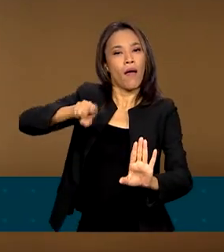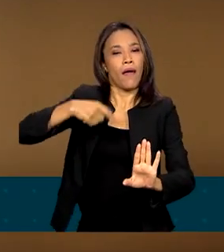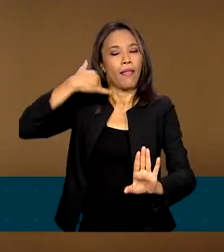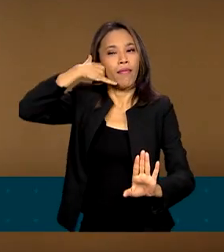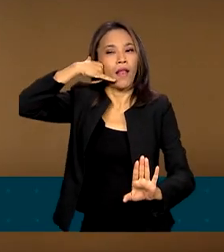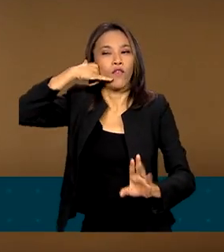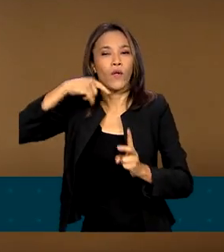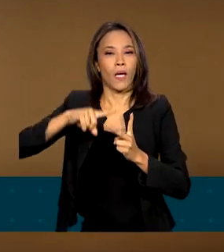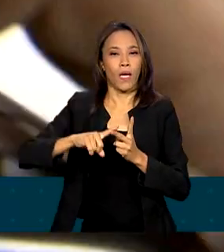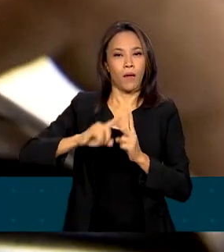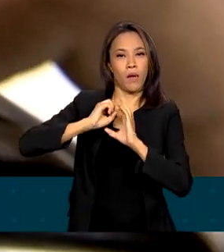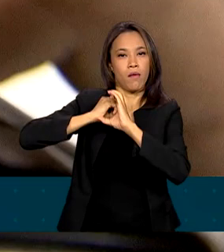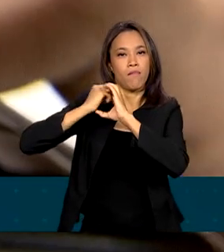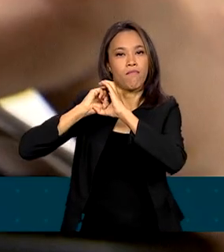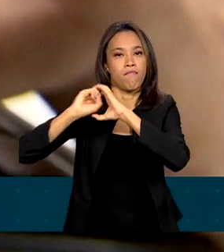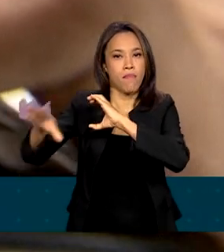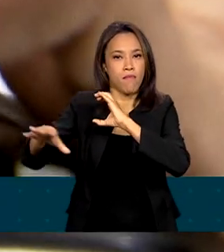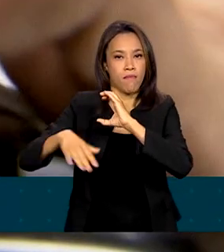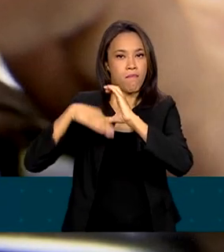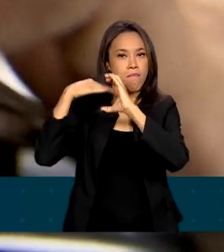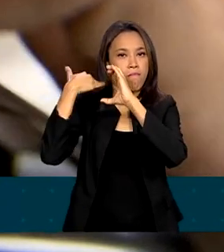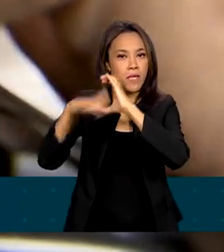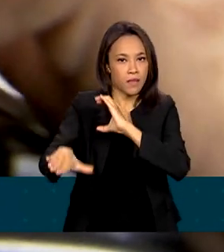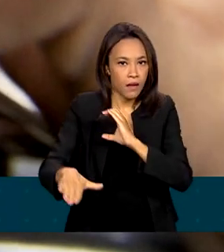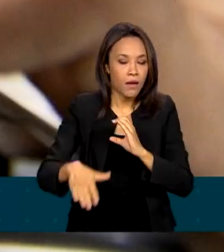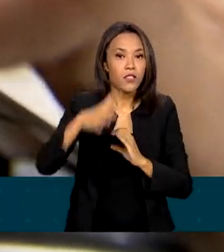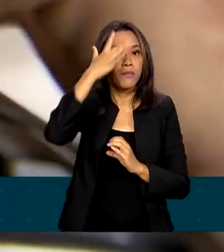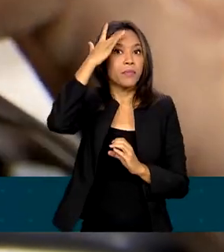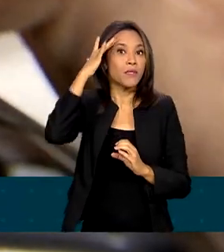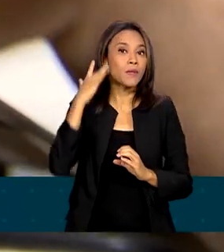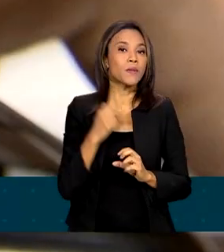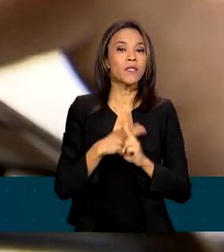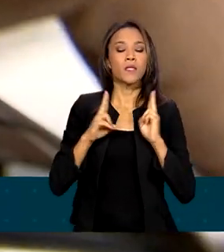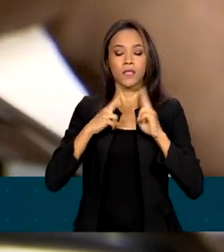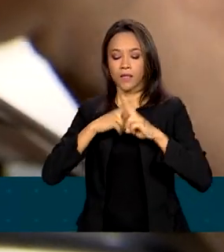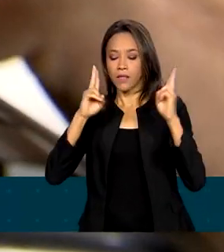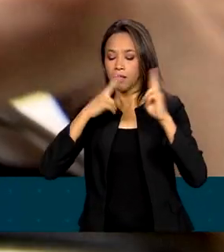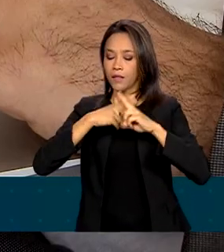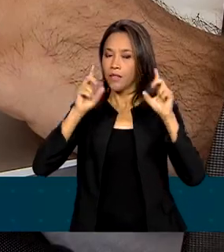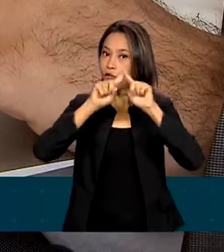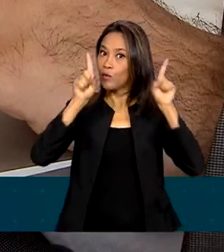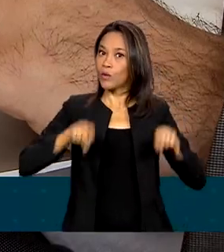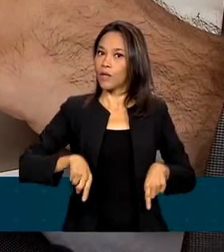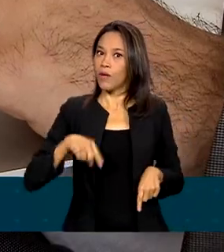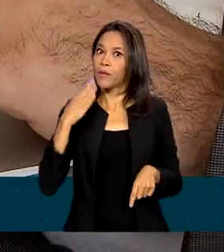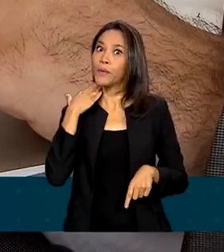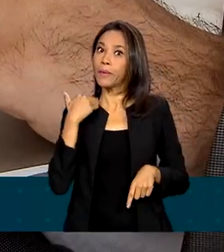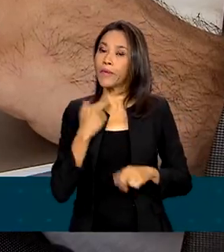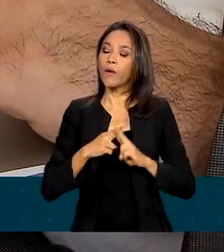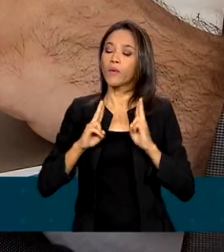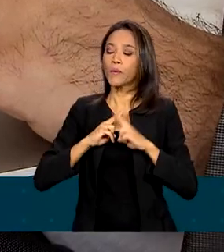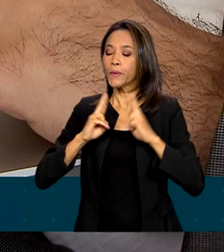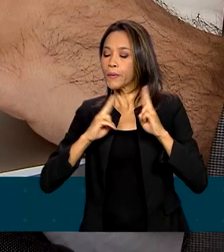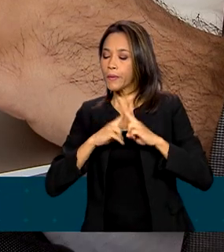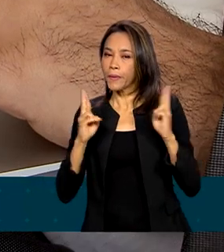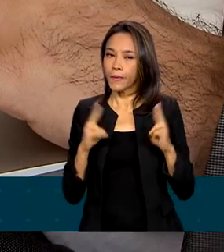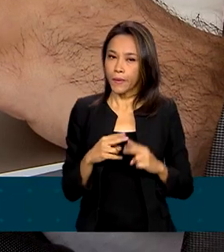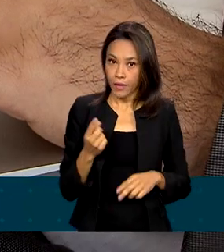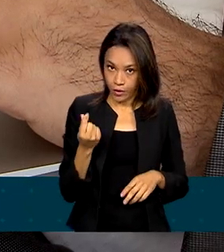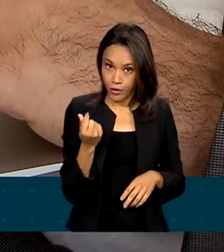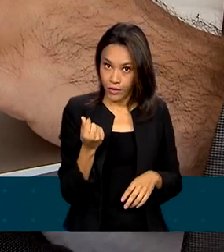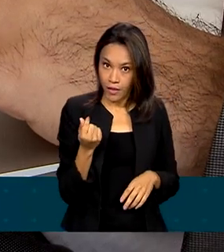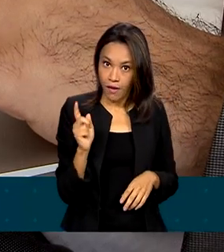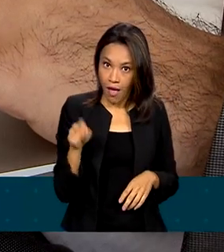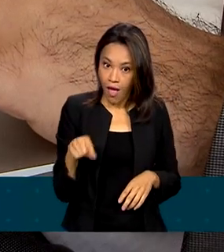mensagens via celular e e-mail por pessoas se passando por funcionários do banco e a fonte do dinheiro seria